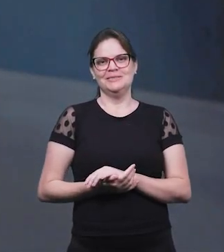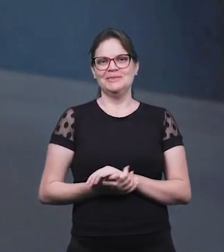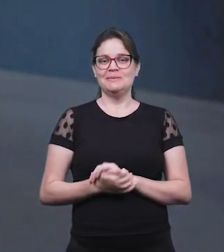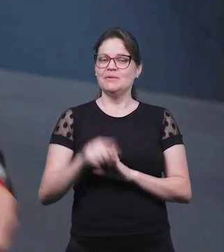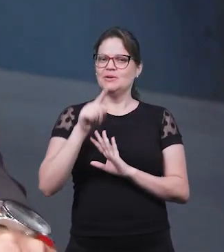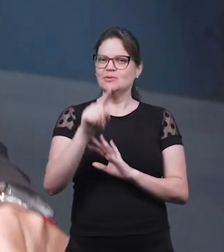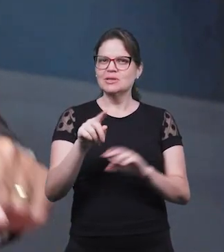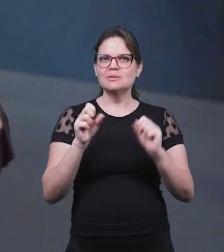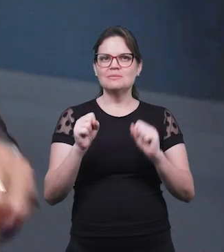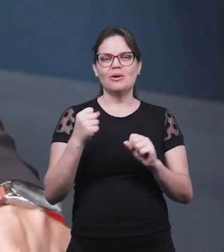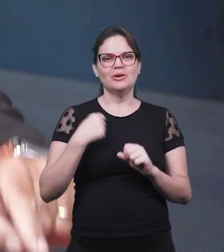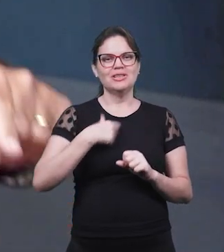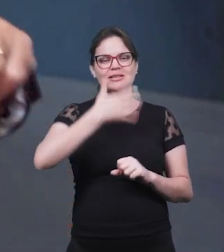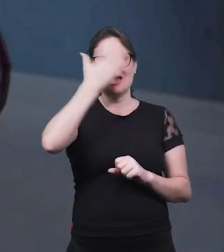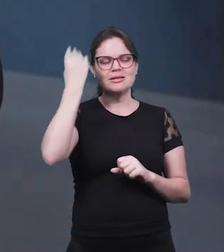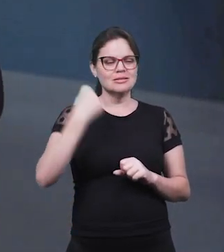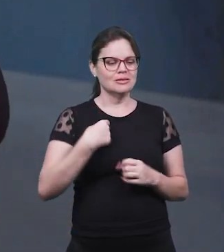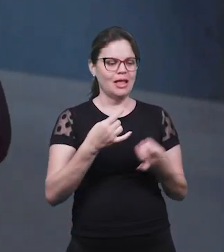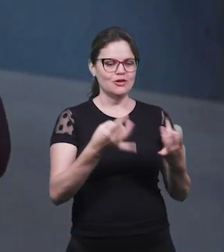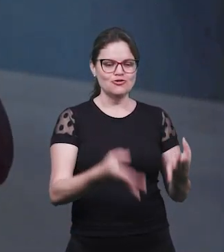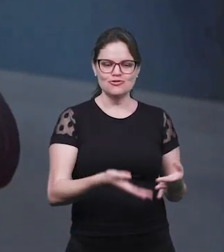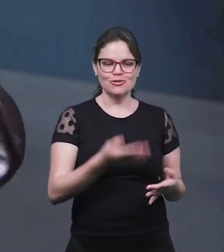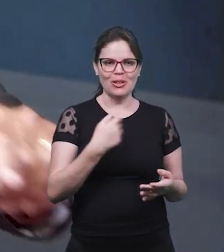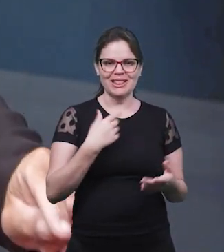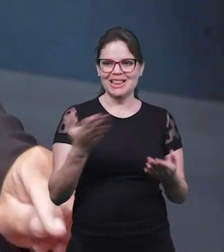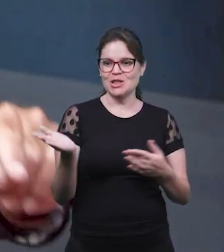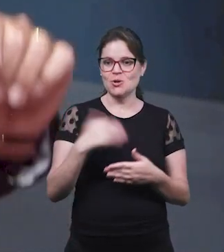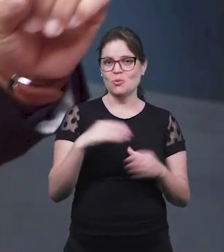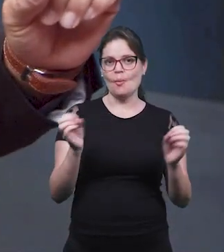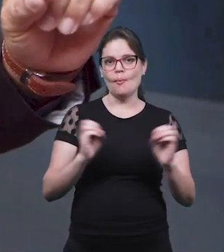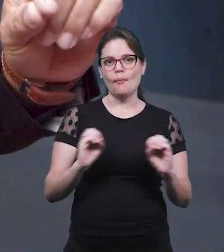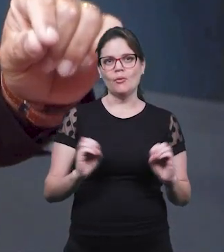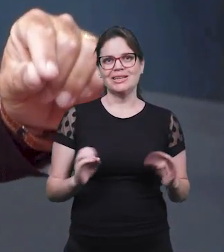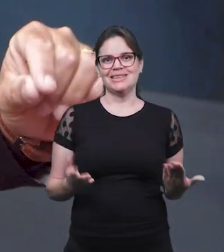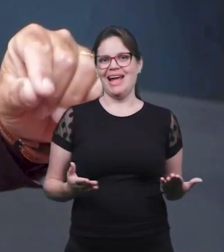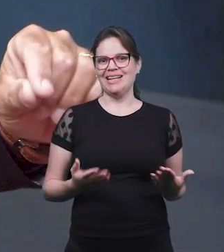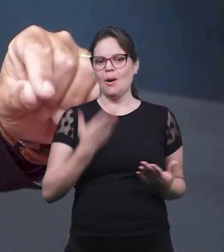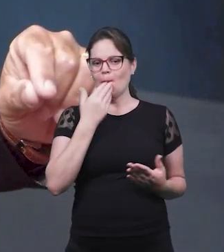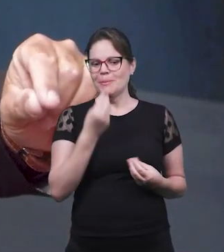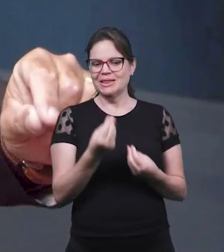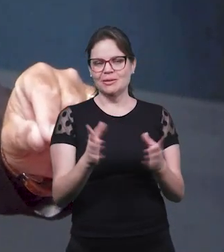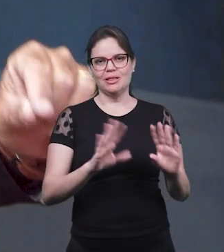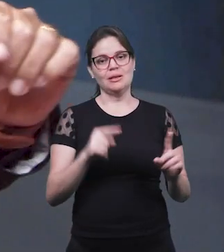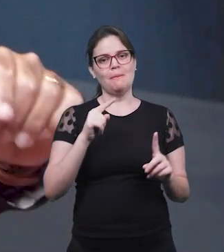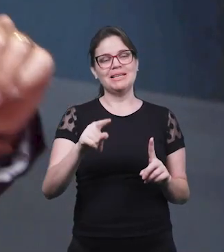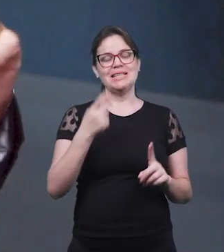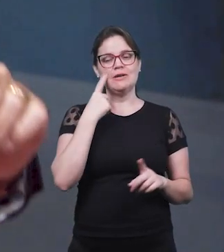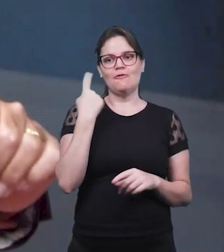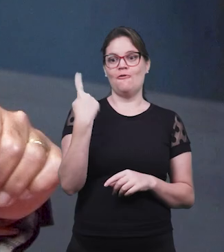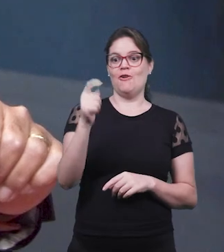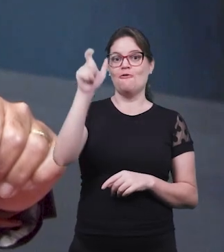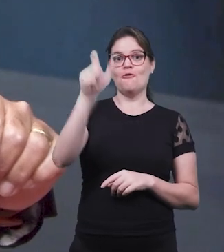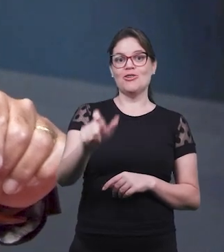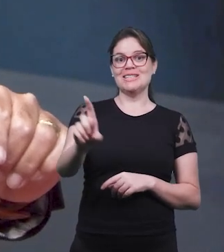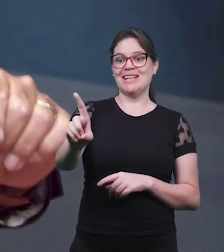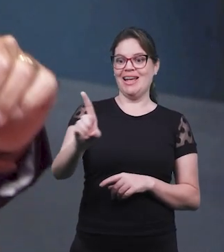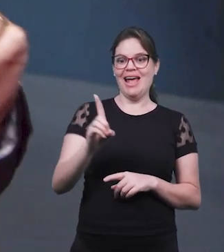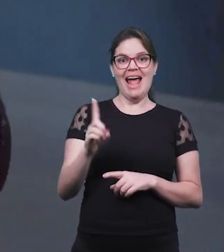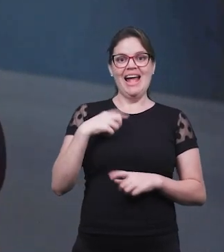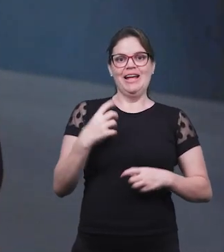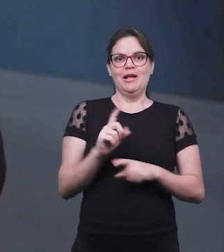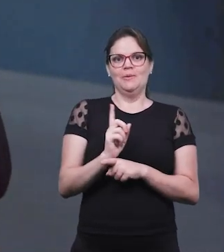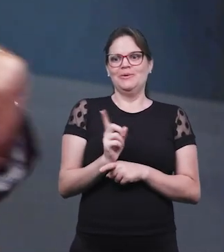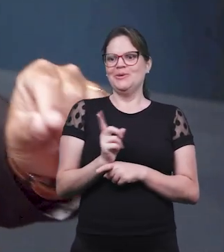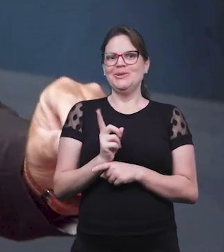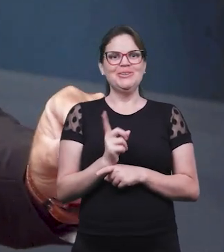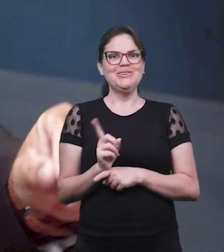ter lembrado da comida, água, não trouxe nada, nem um petisco para ele, mas ele te recebe